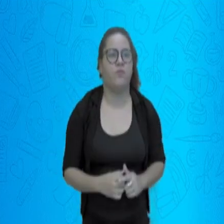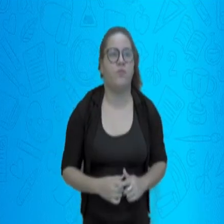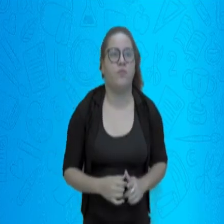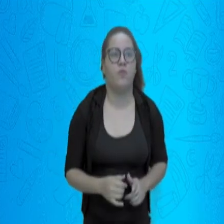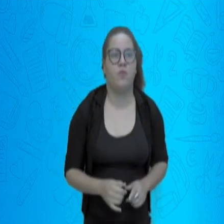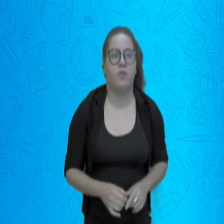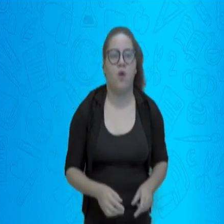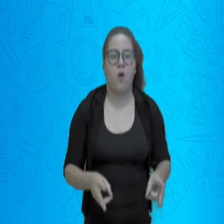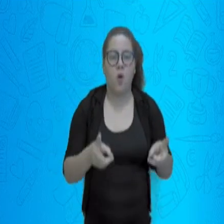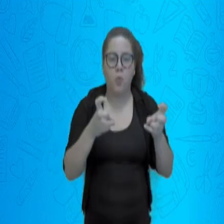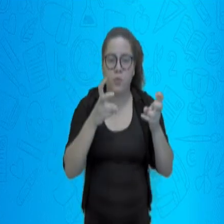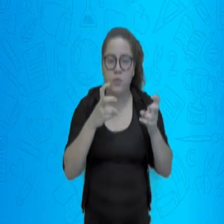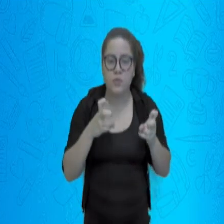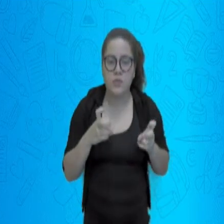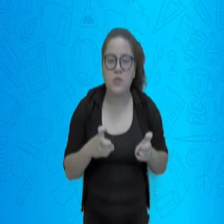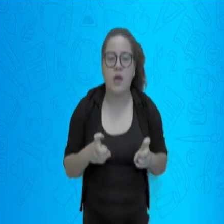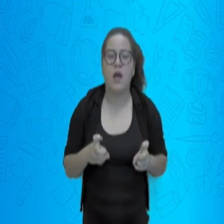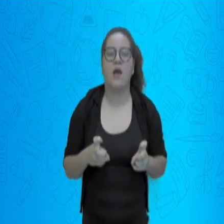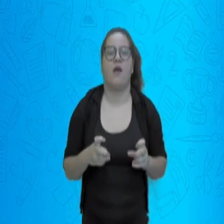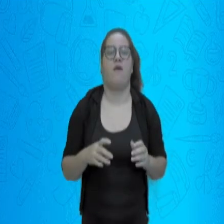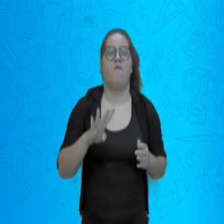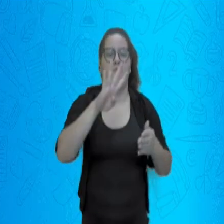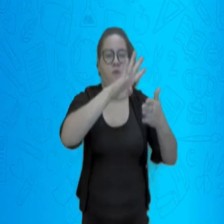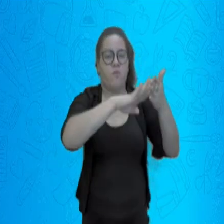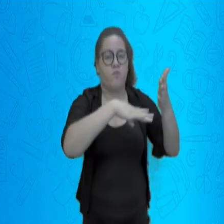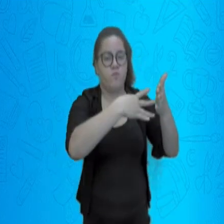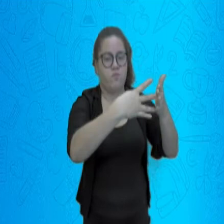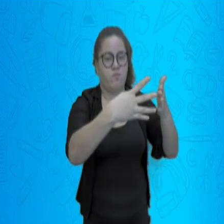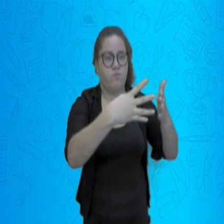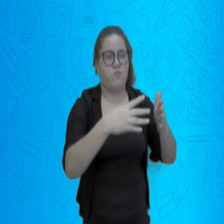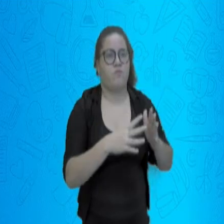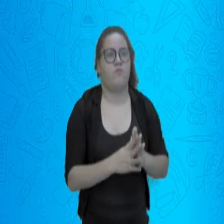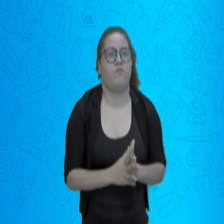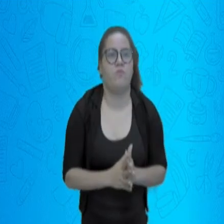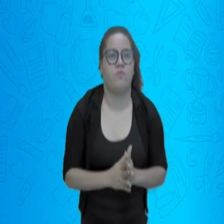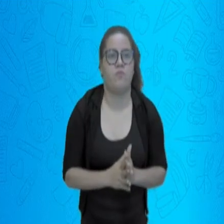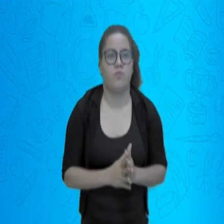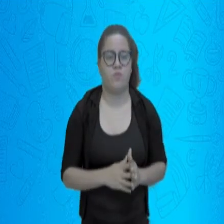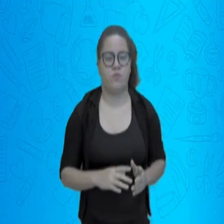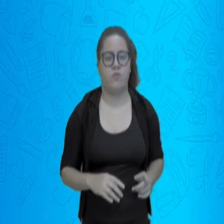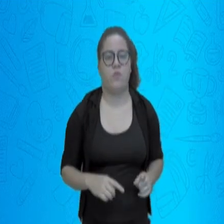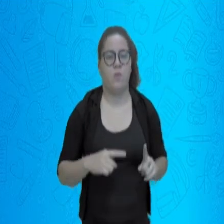Observe o quadro com a temperatura máxima e a temperatura